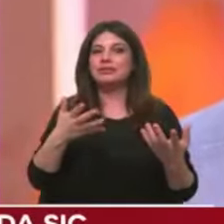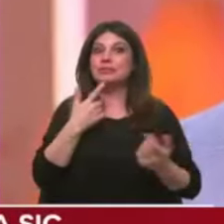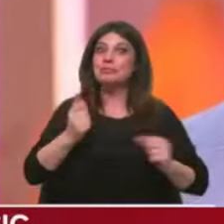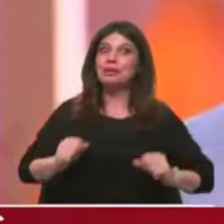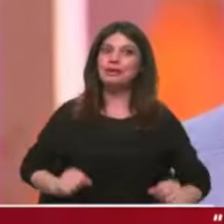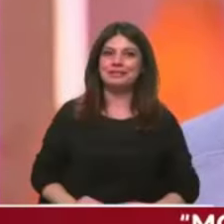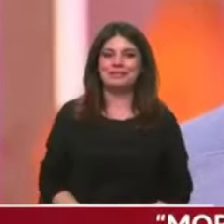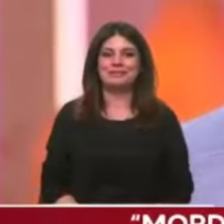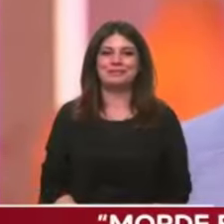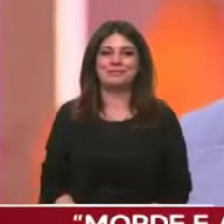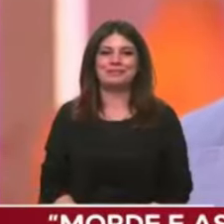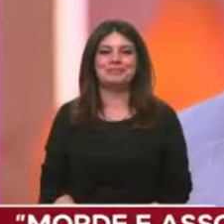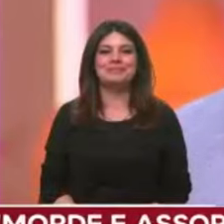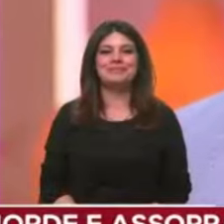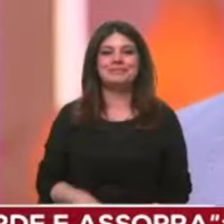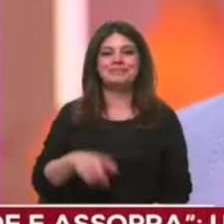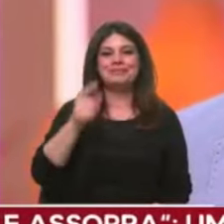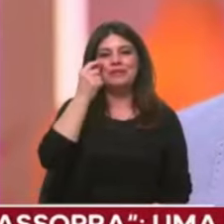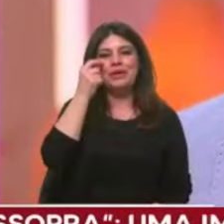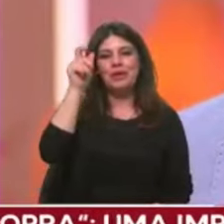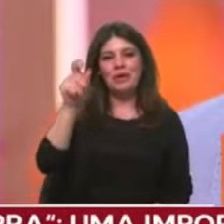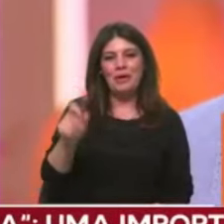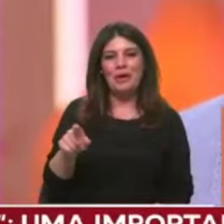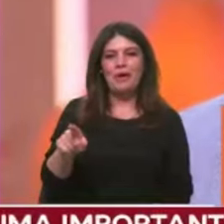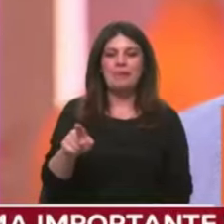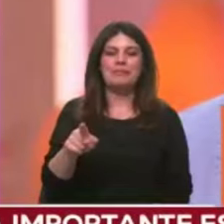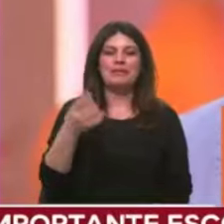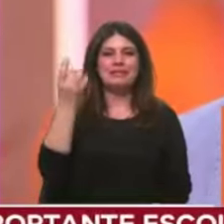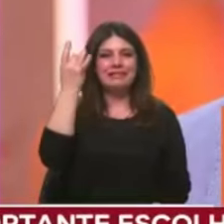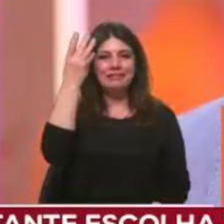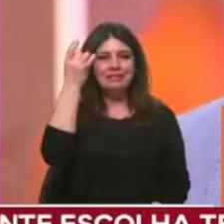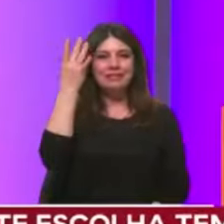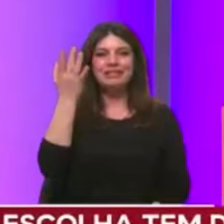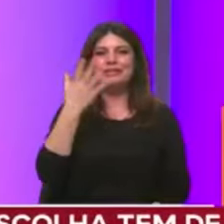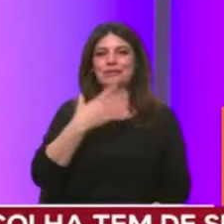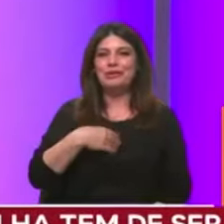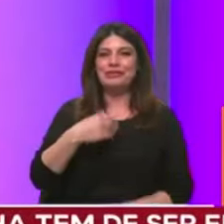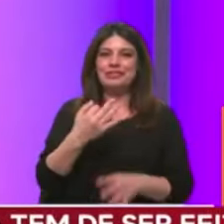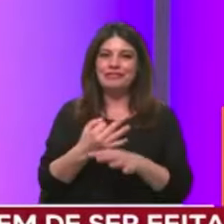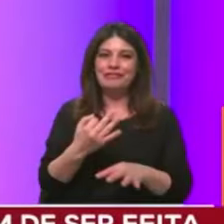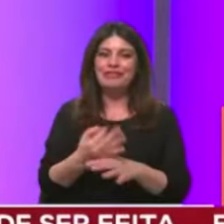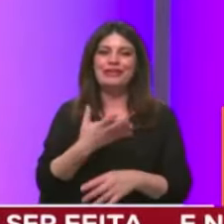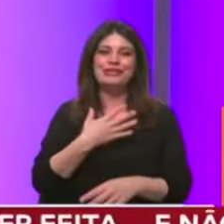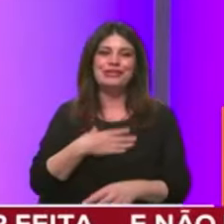estou a ver aqui um homem muito divertido, um homem que gosta de festa e de brincar, é isso? De brincar, e de brincar. Brincadeira.